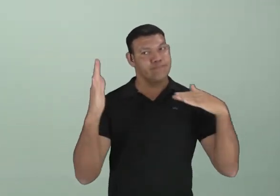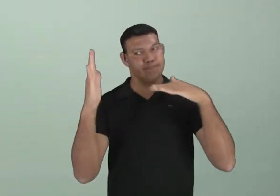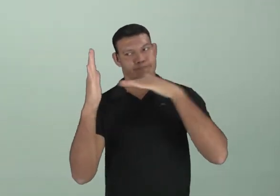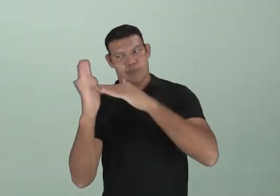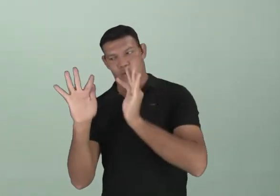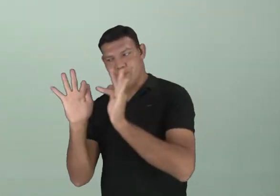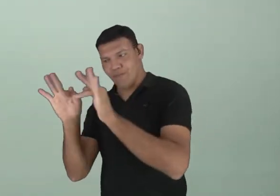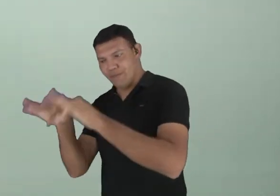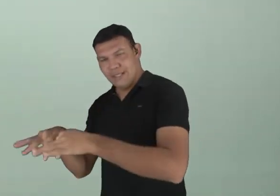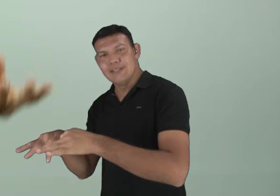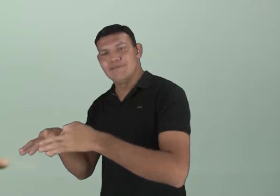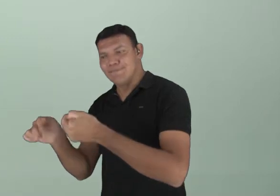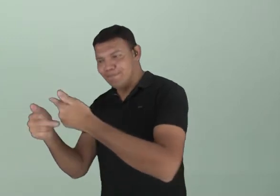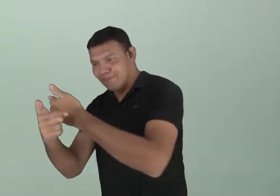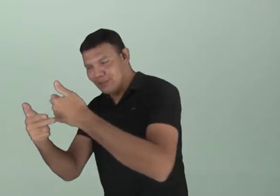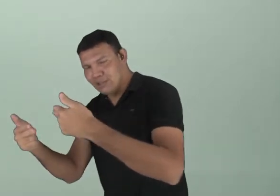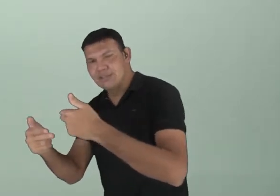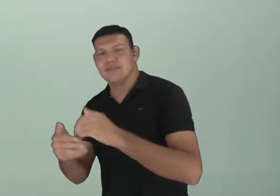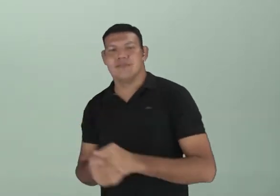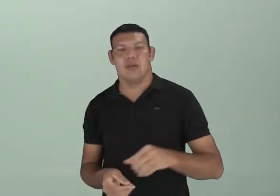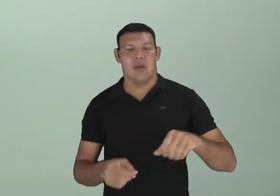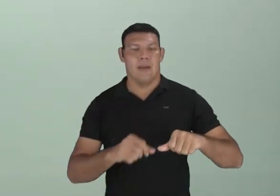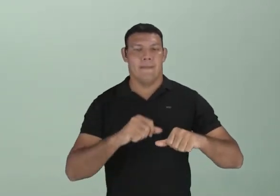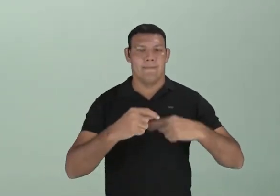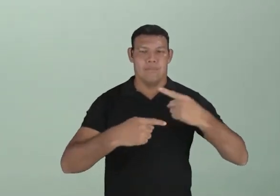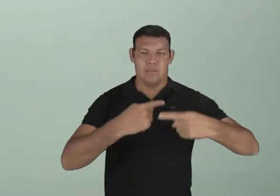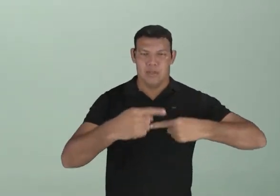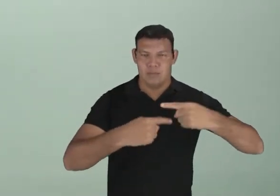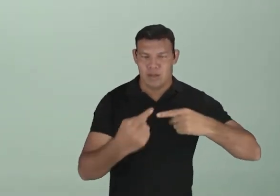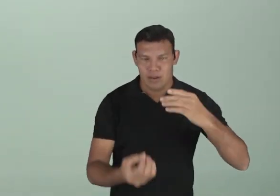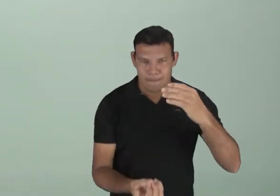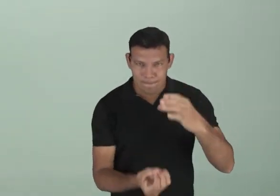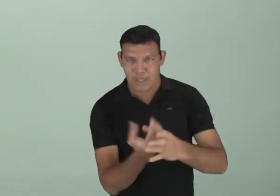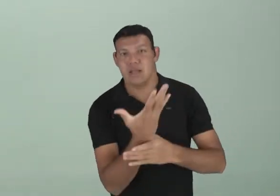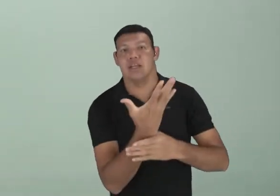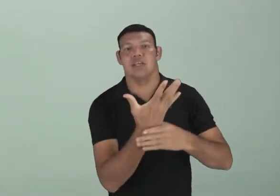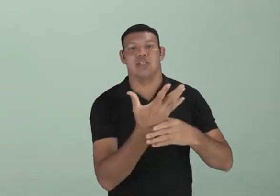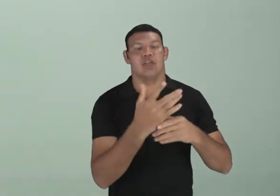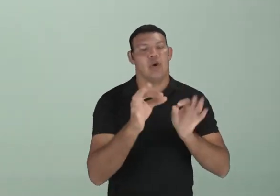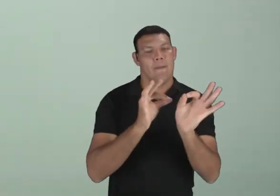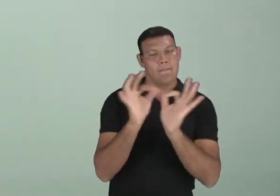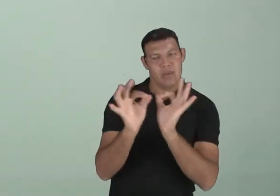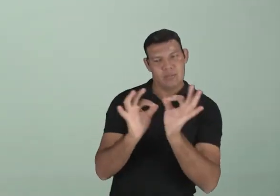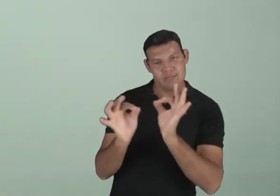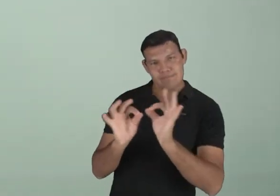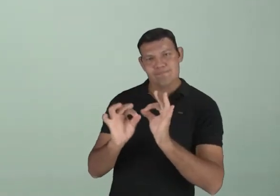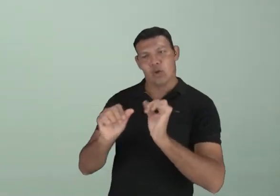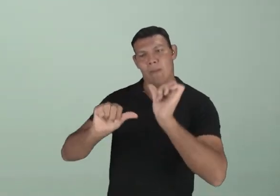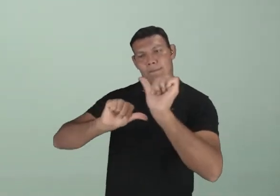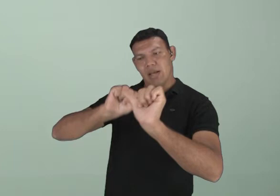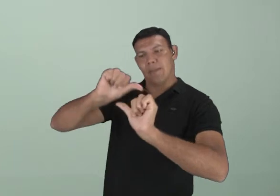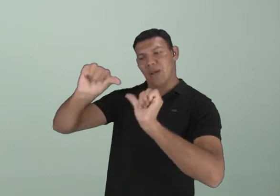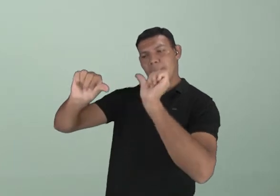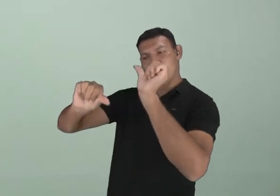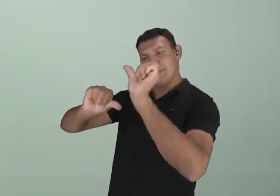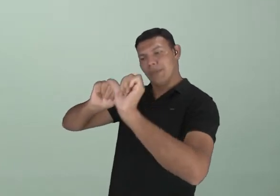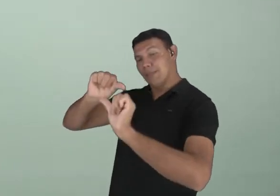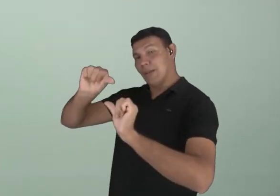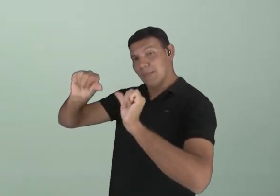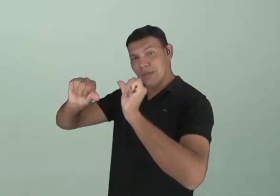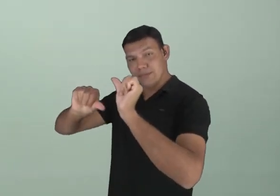produto final. A obtenção da matéria-prima, o preparo dessa matéria-prima, as várias transformações que